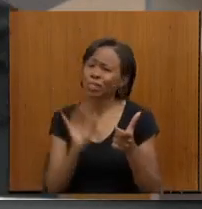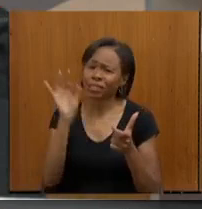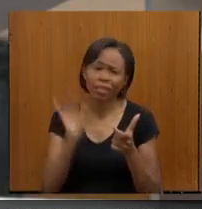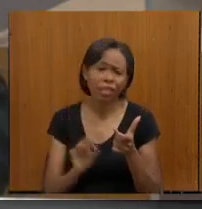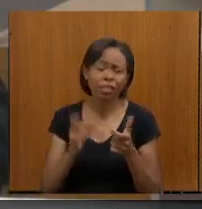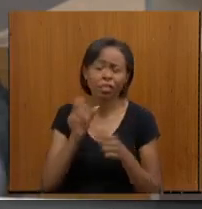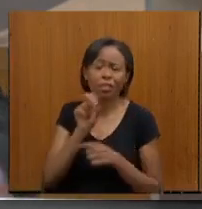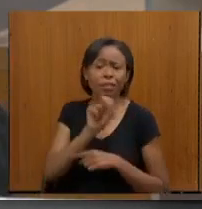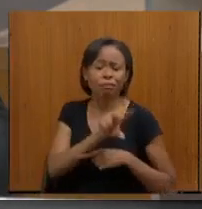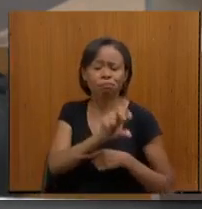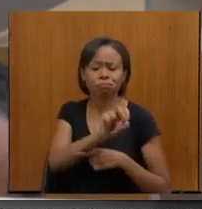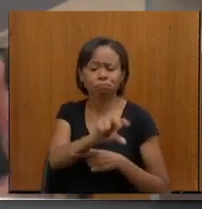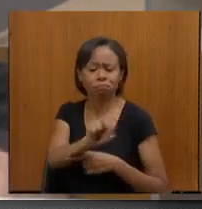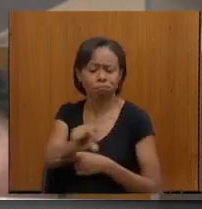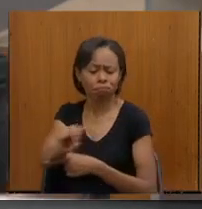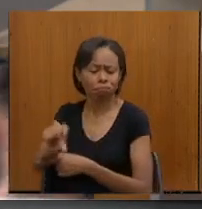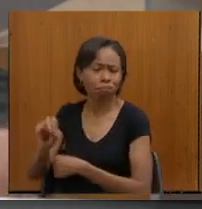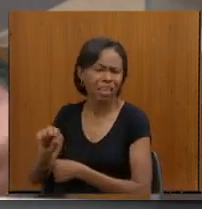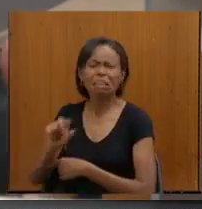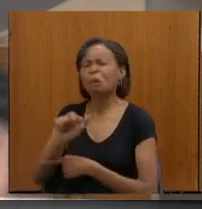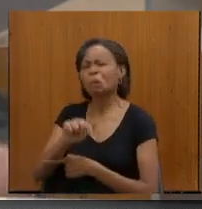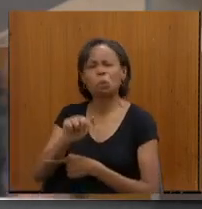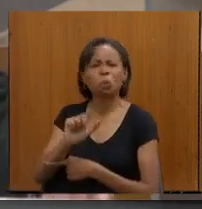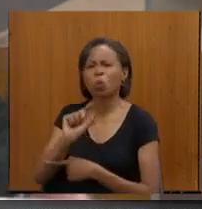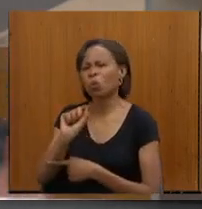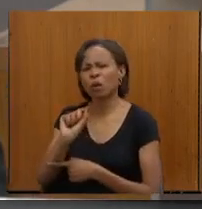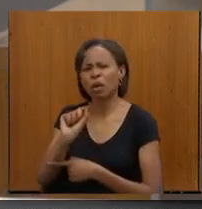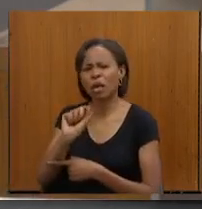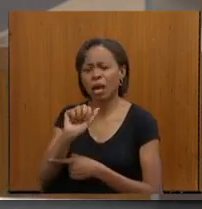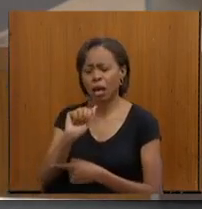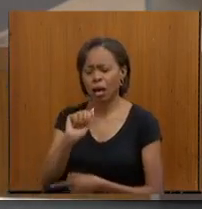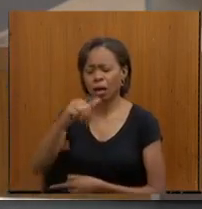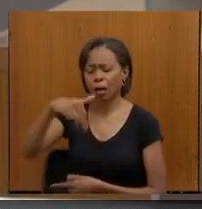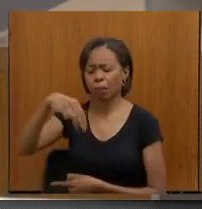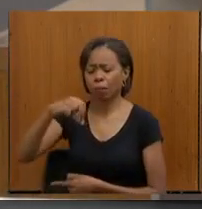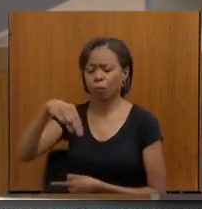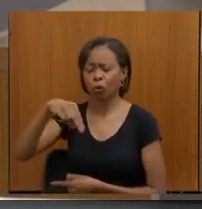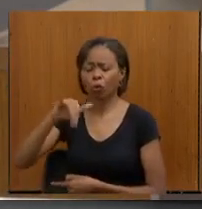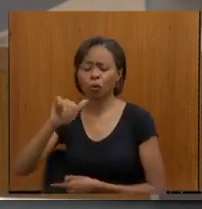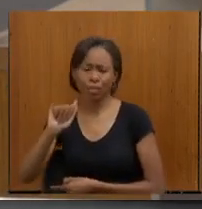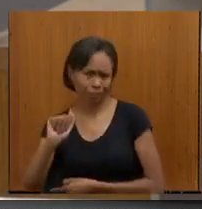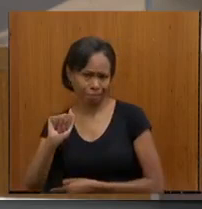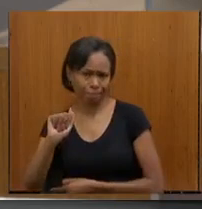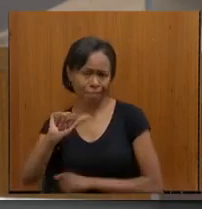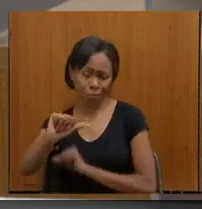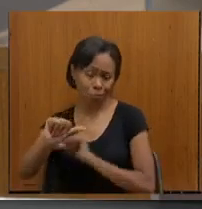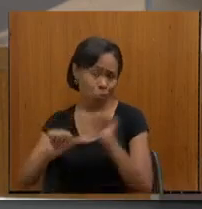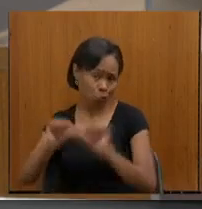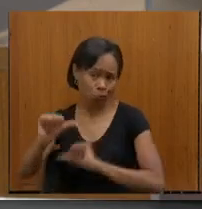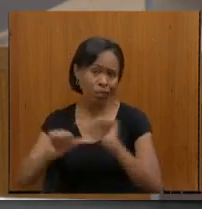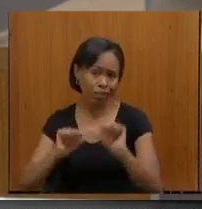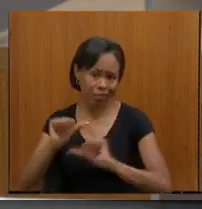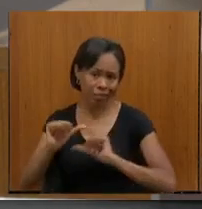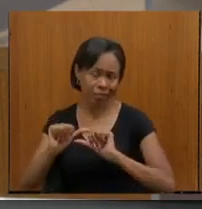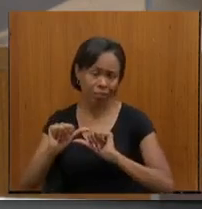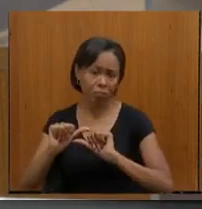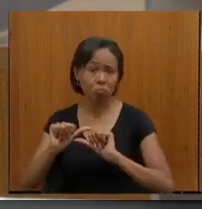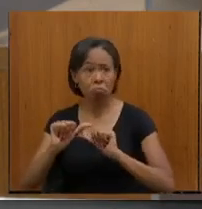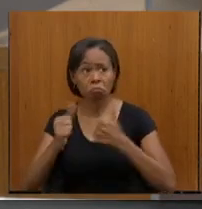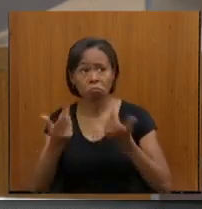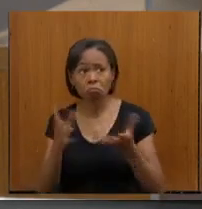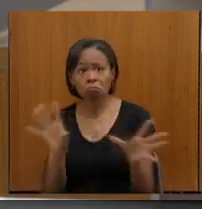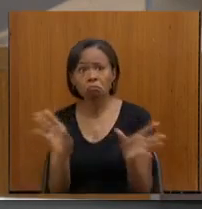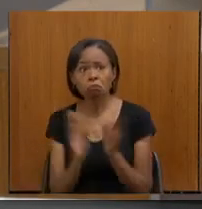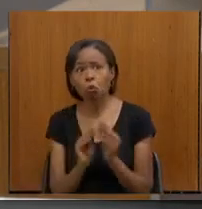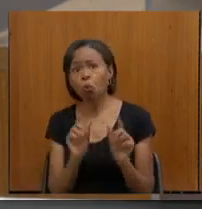Mas precisamos é basicamente amônia modificada né E aí o que que isso resulta uma